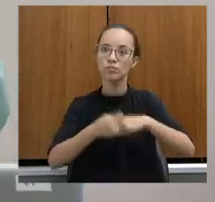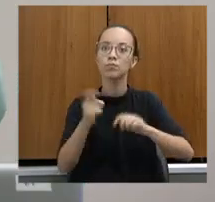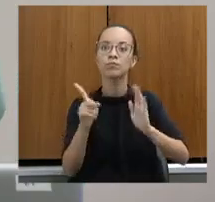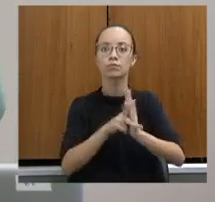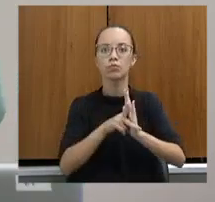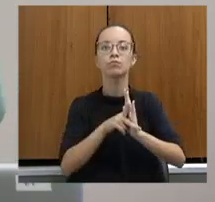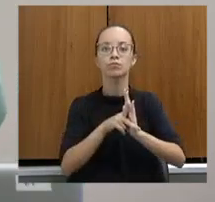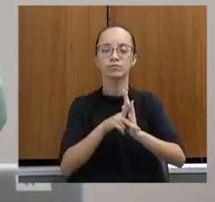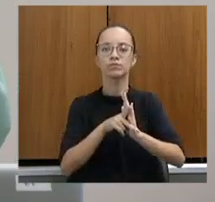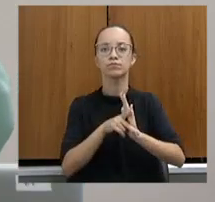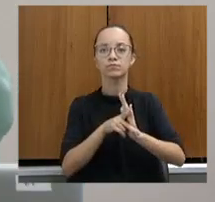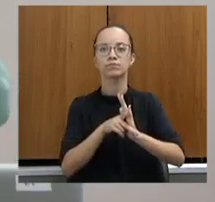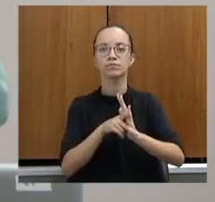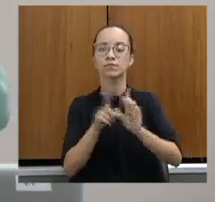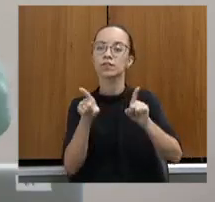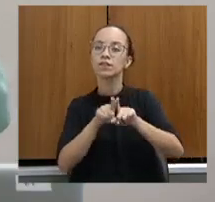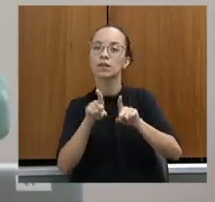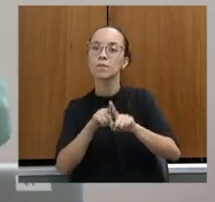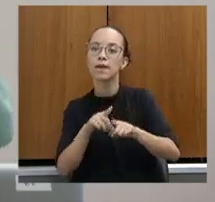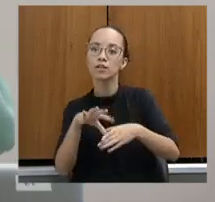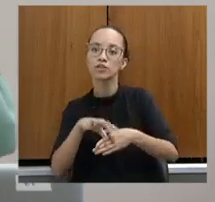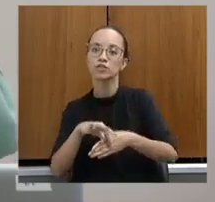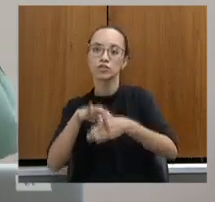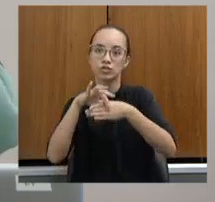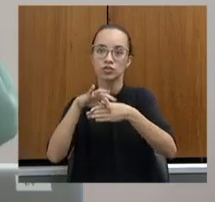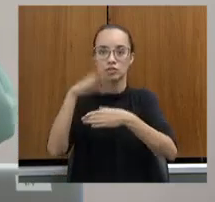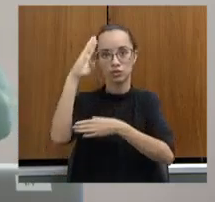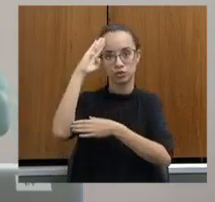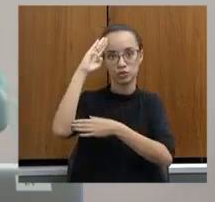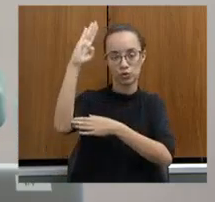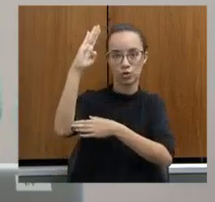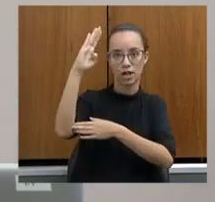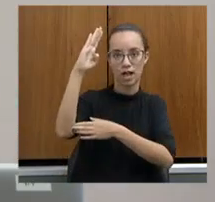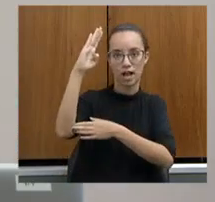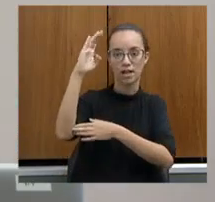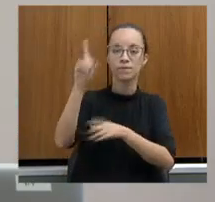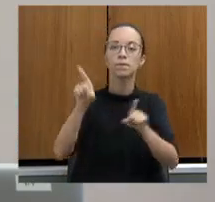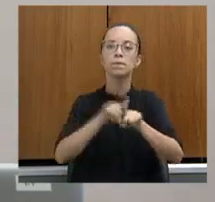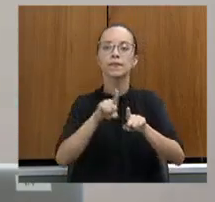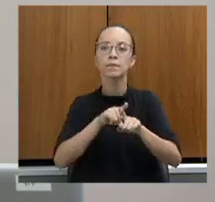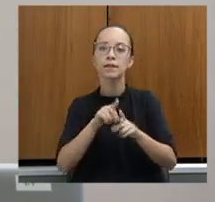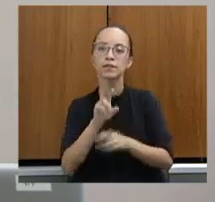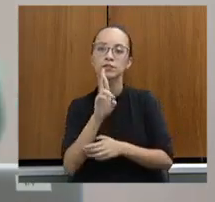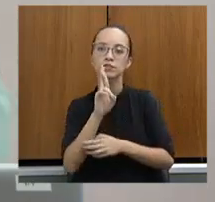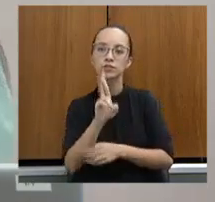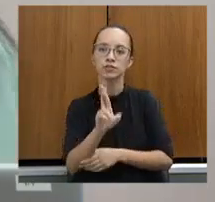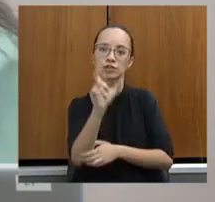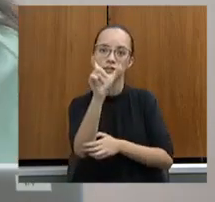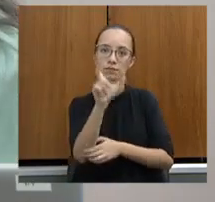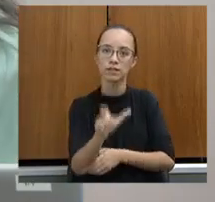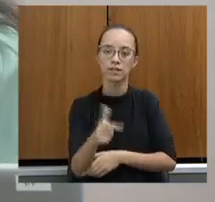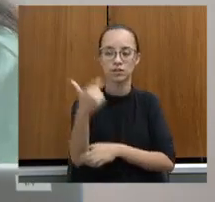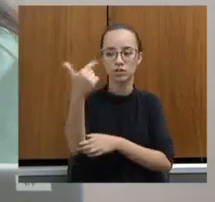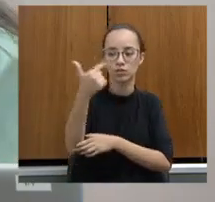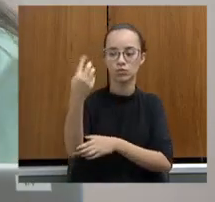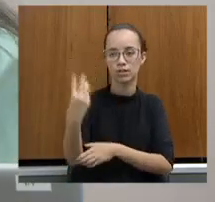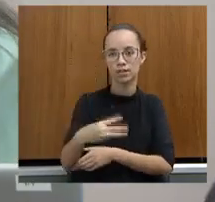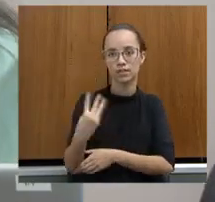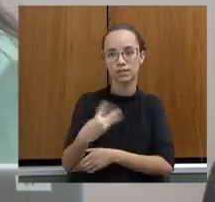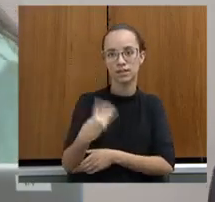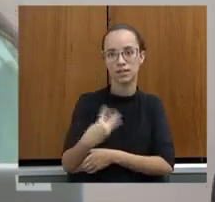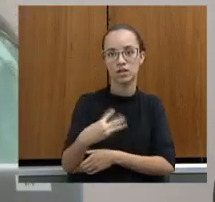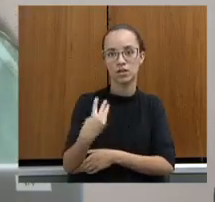sem contar presença dos titulares da administração indireta também e de representantes do segundo e do terceiro Escalão